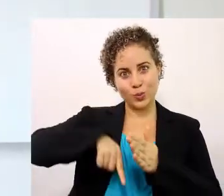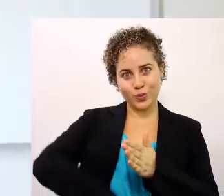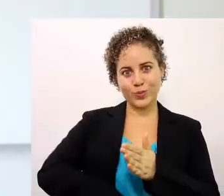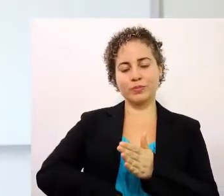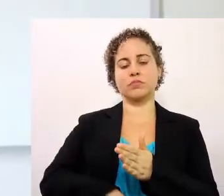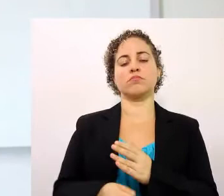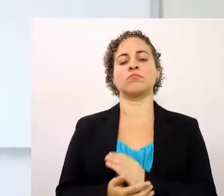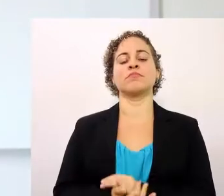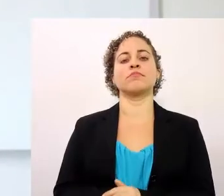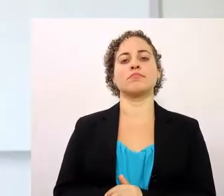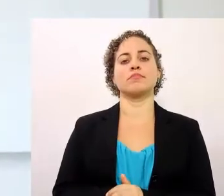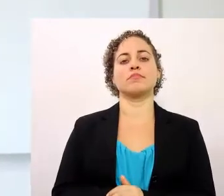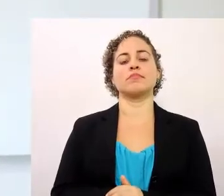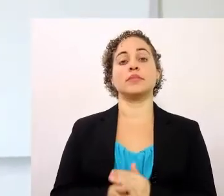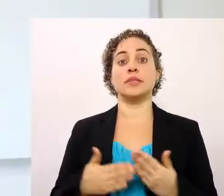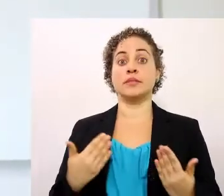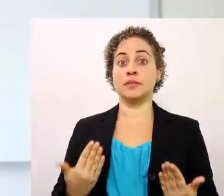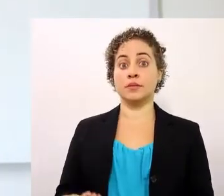Então vejamos.